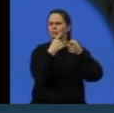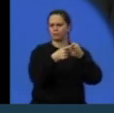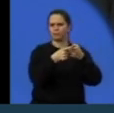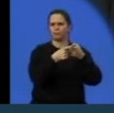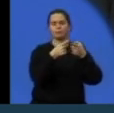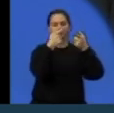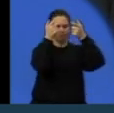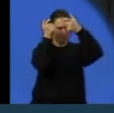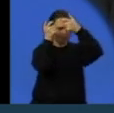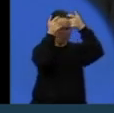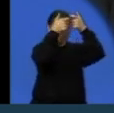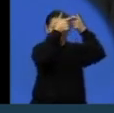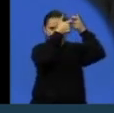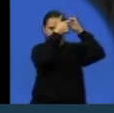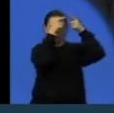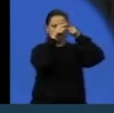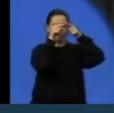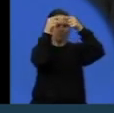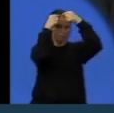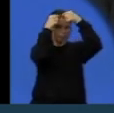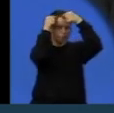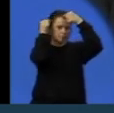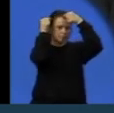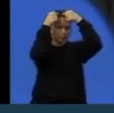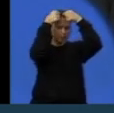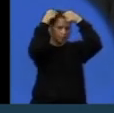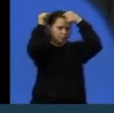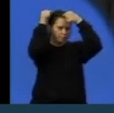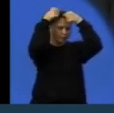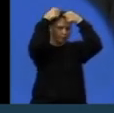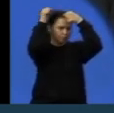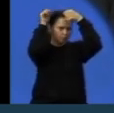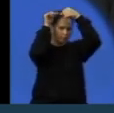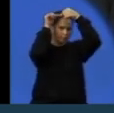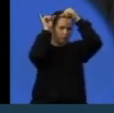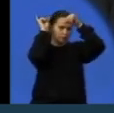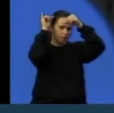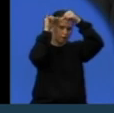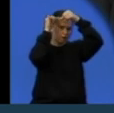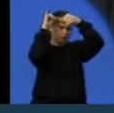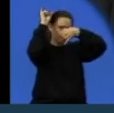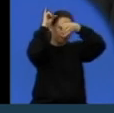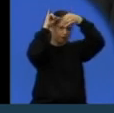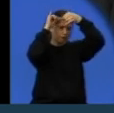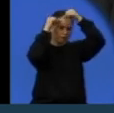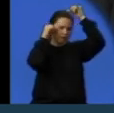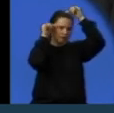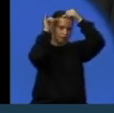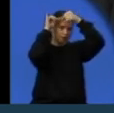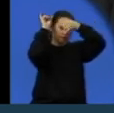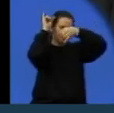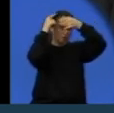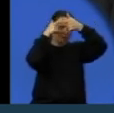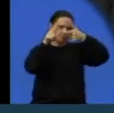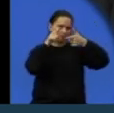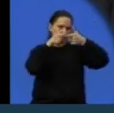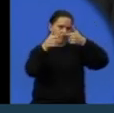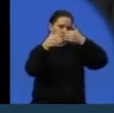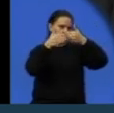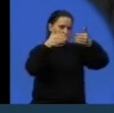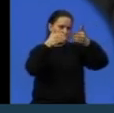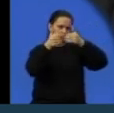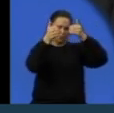porque as fibras nervosas, as células nervosas se cruzam. Então, qualquer lesão que tenha de um lado